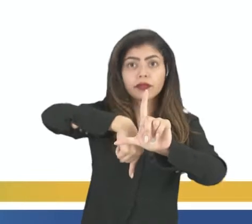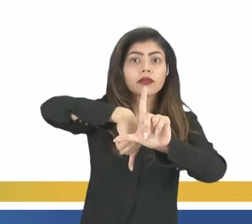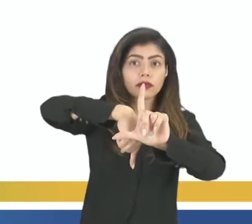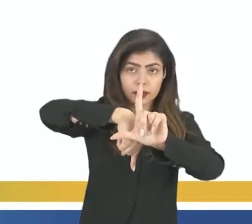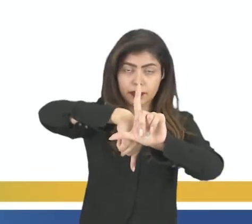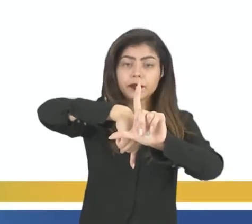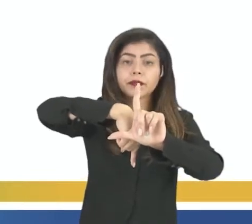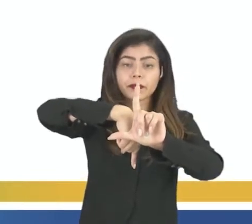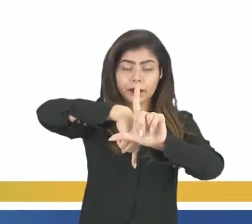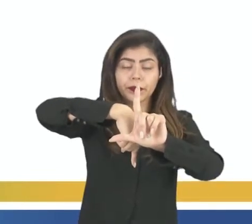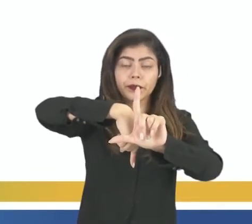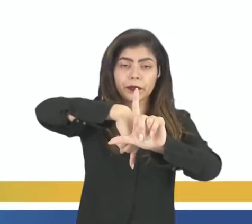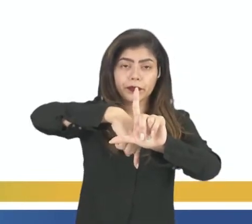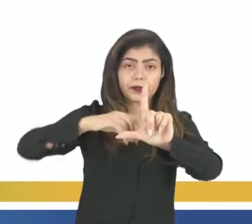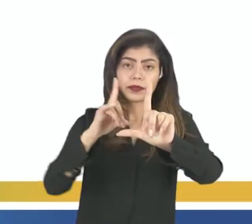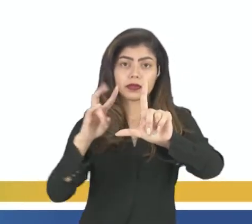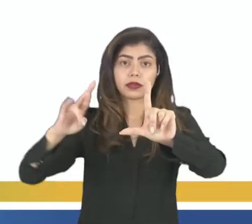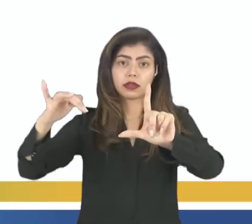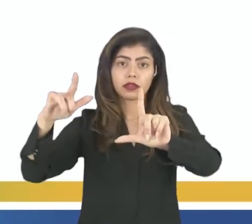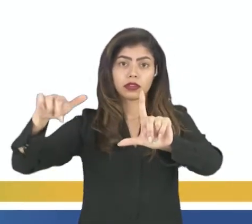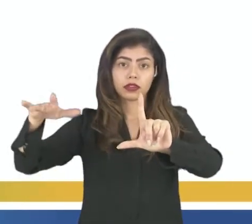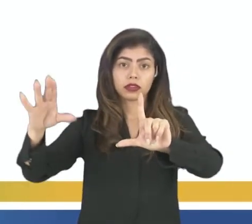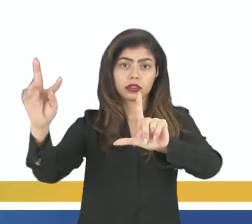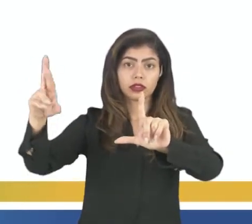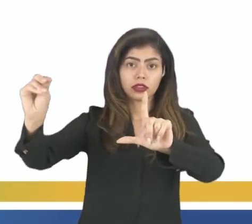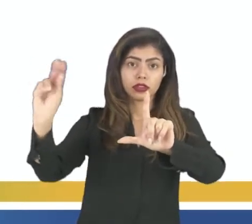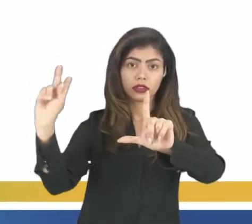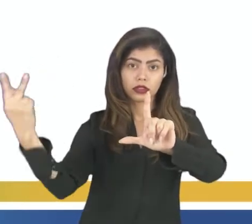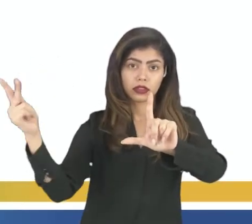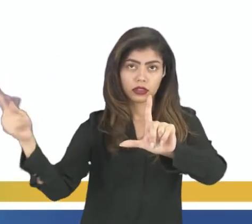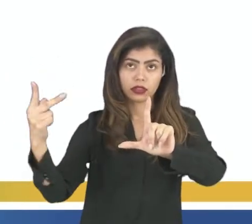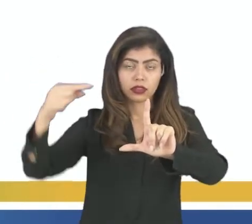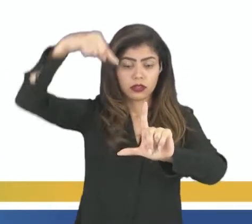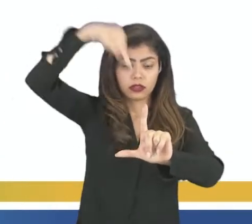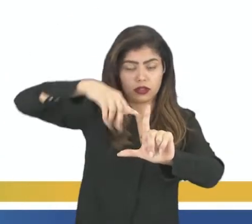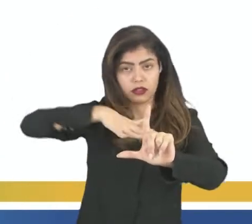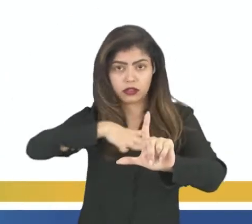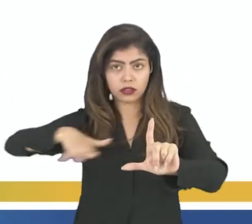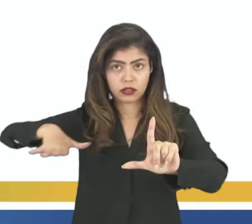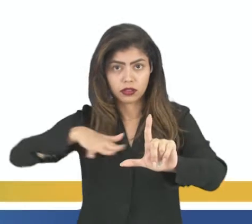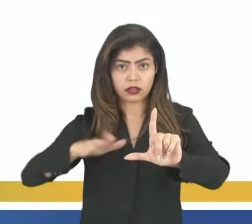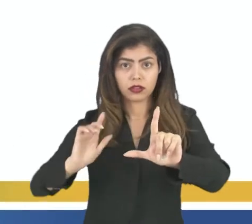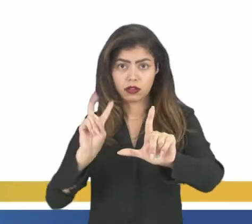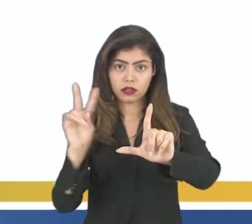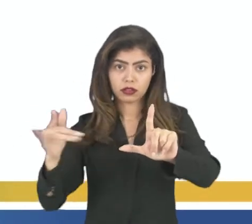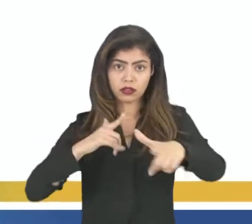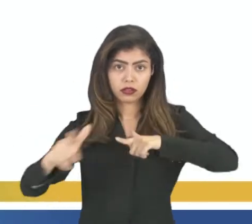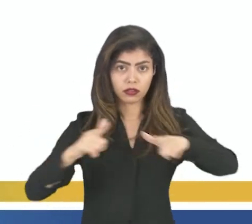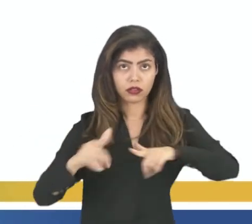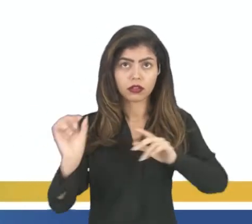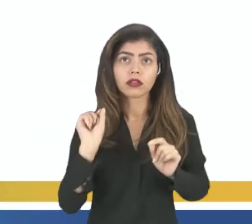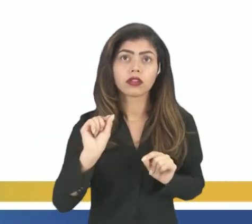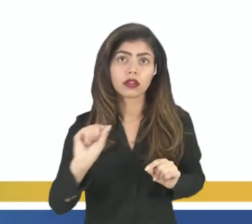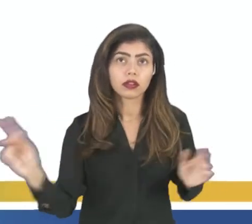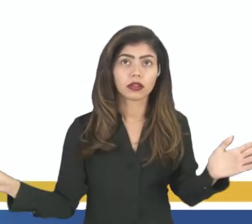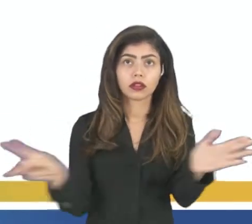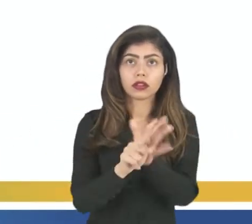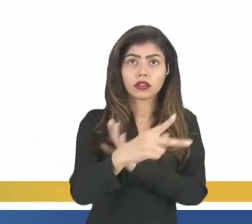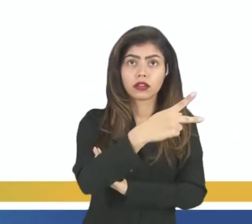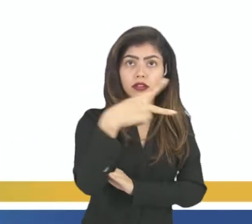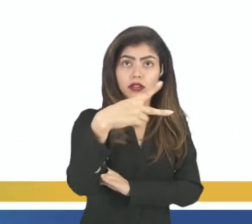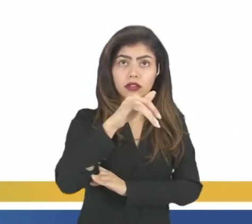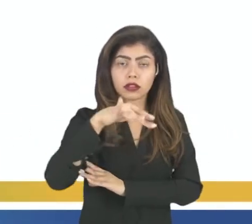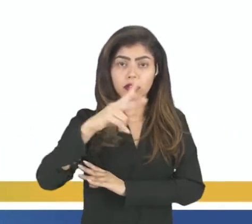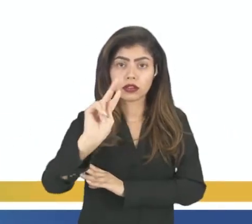desce, deslocando uma altura h em direção ao solo, então nós temos aí um trabalho motor, produto peso